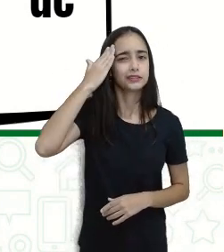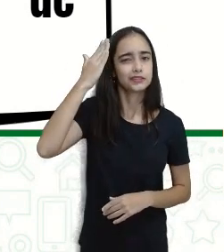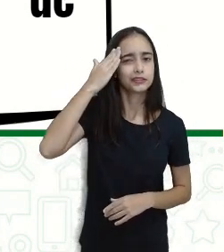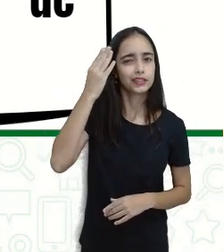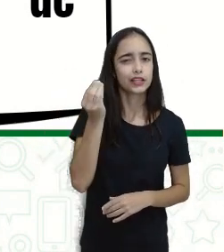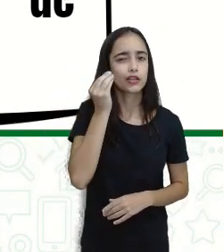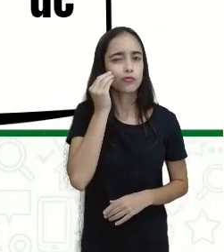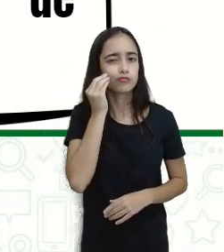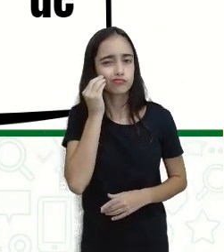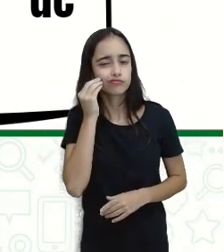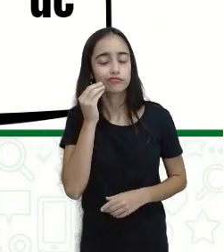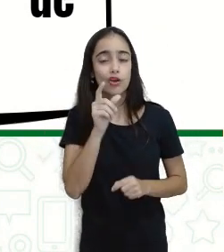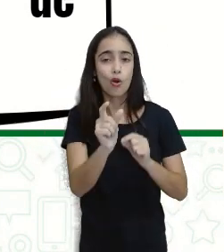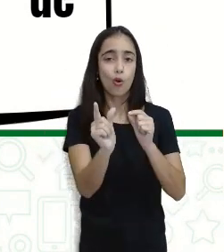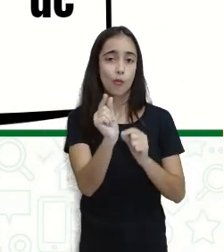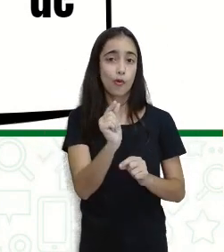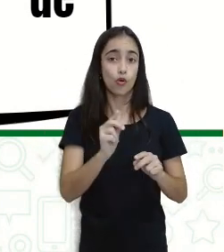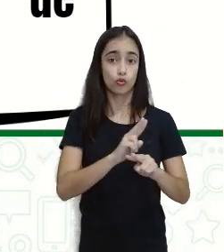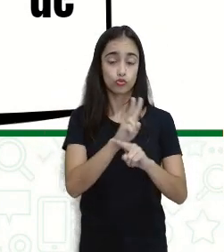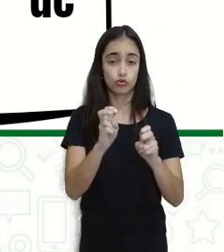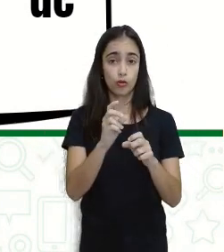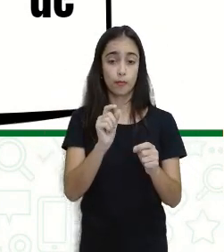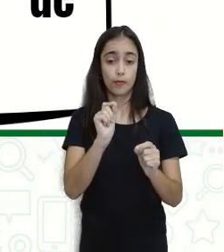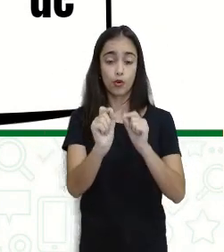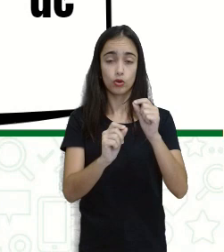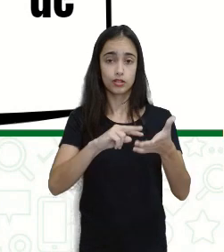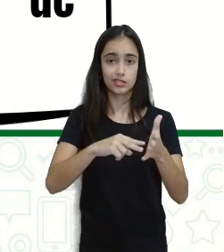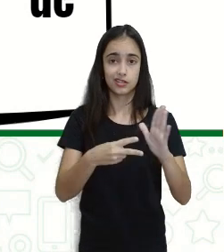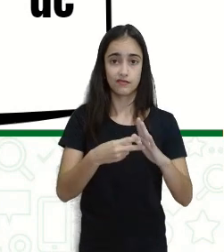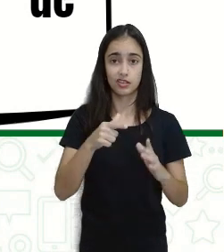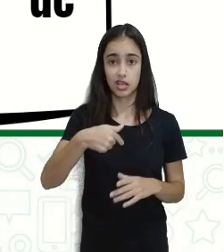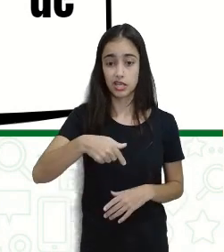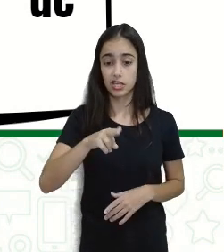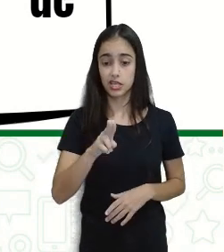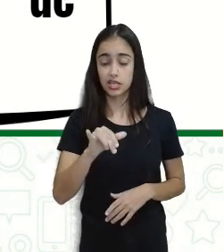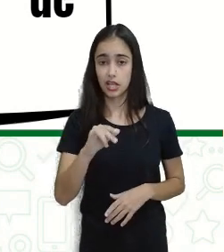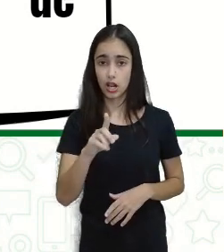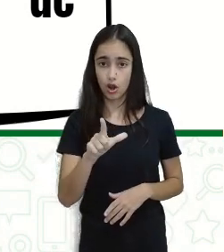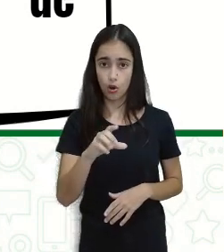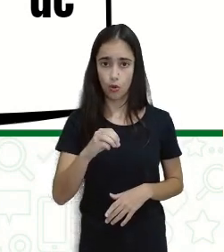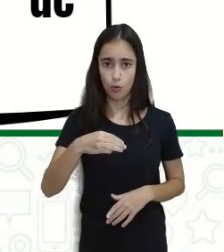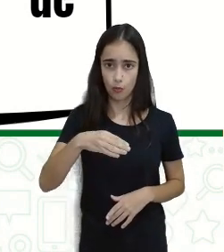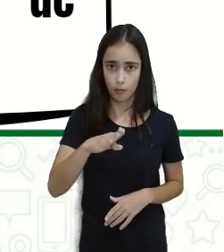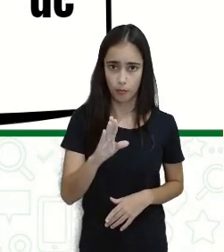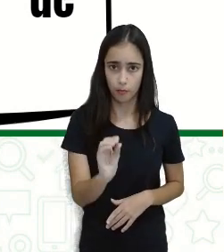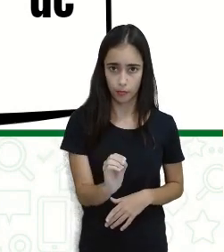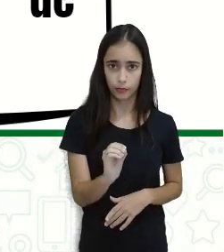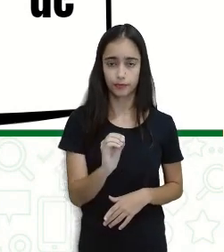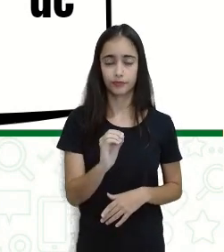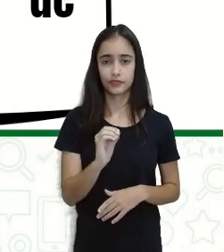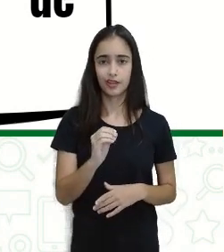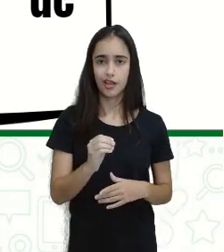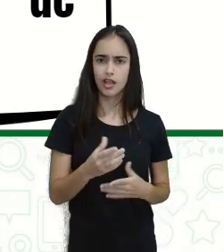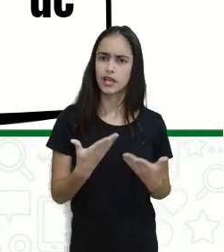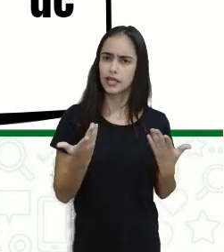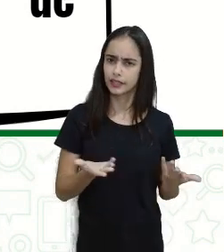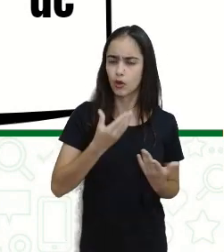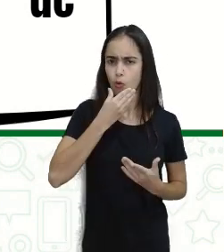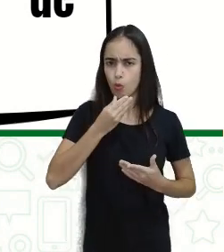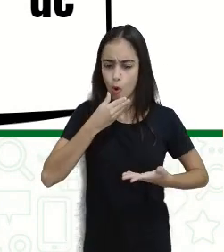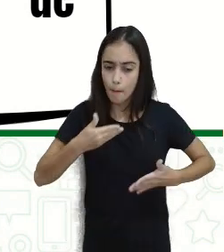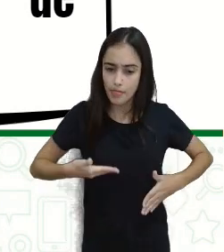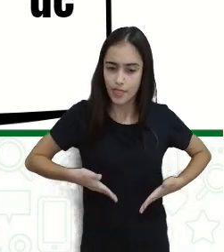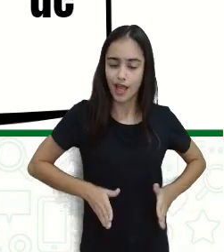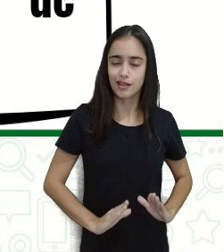depois. Zumbi nasceu então, à época, era a capitania de Pernambuco, em uma região que pertence hoje ao